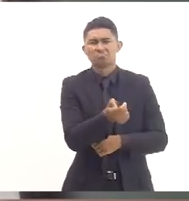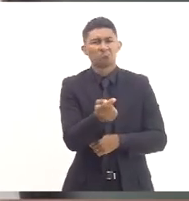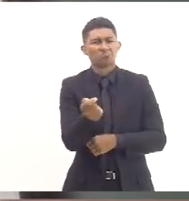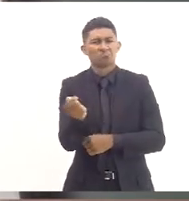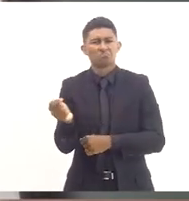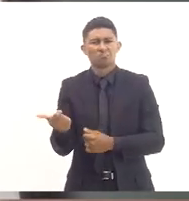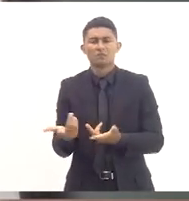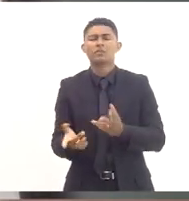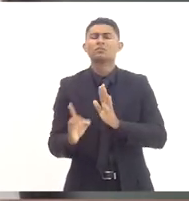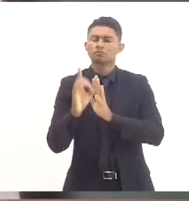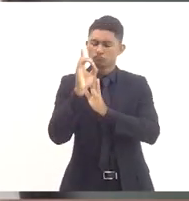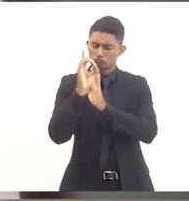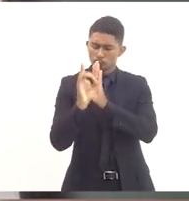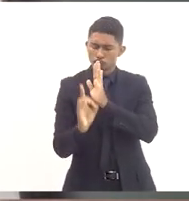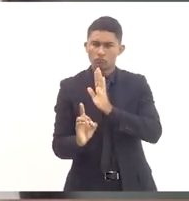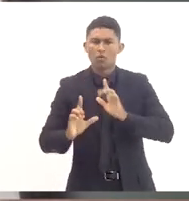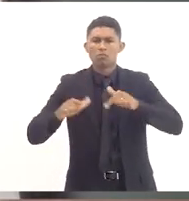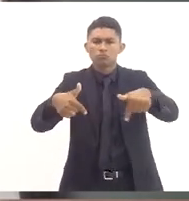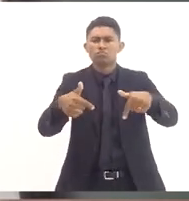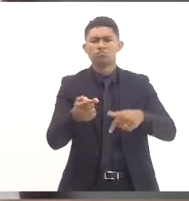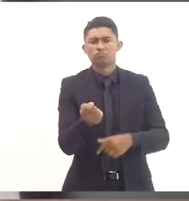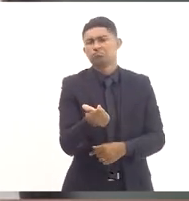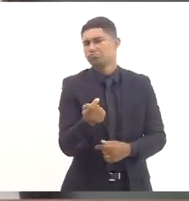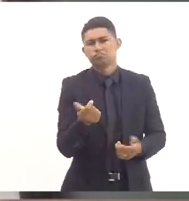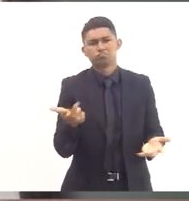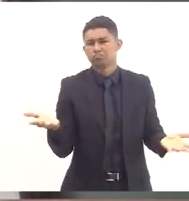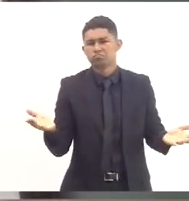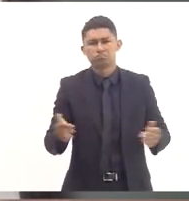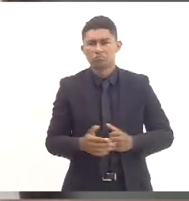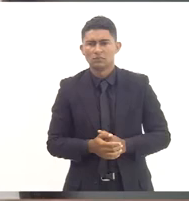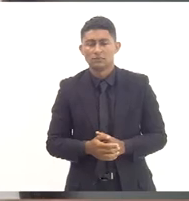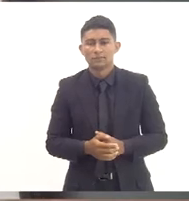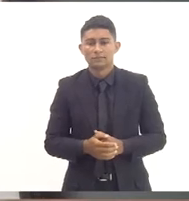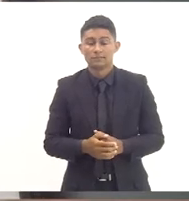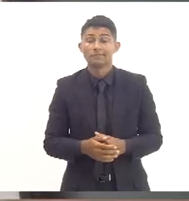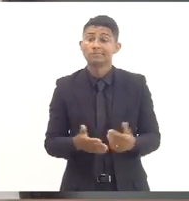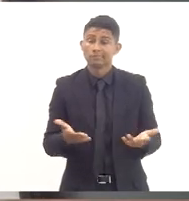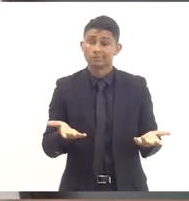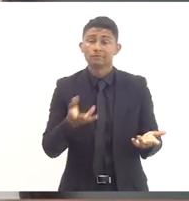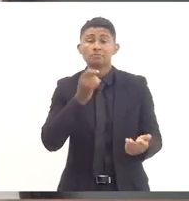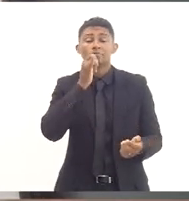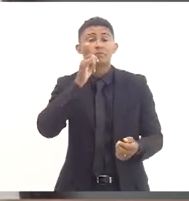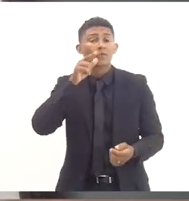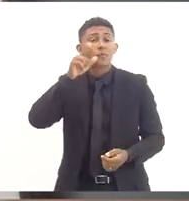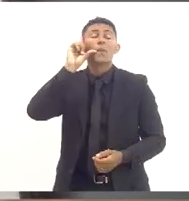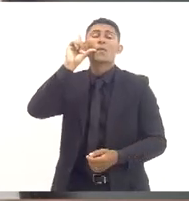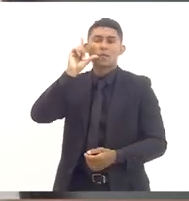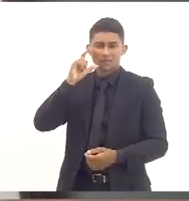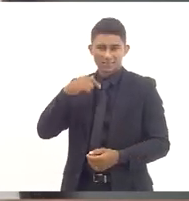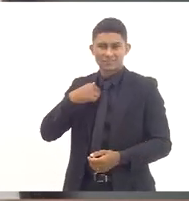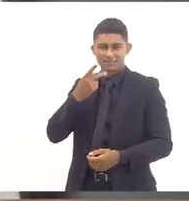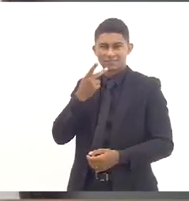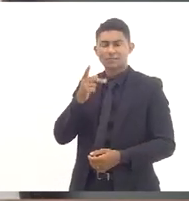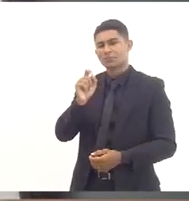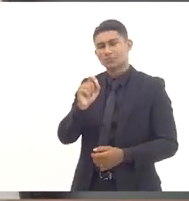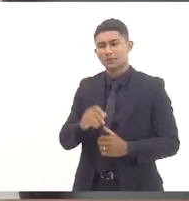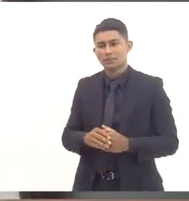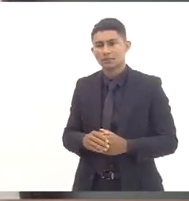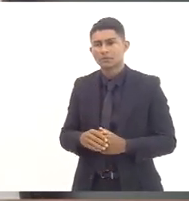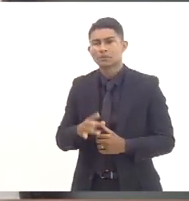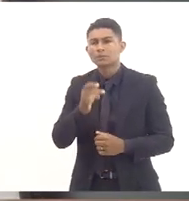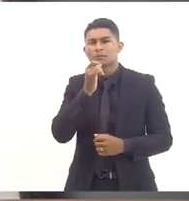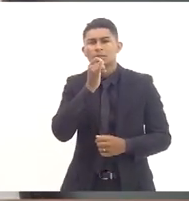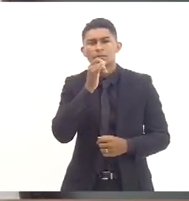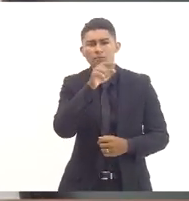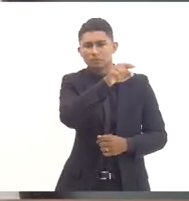acho que foi muito pouco o tempo que se tem a Exemplo né Ontem mesmo falei isso quantos sinais